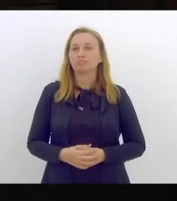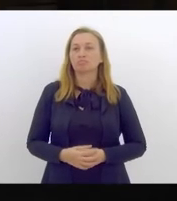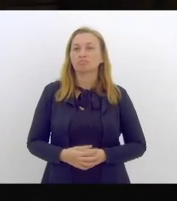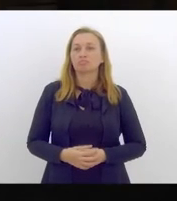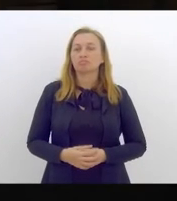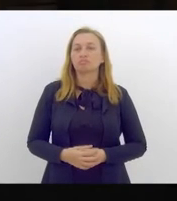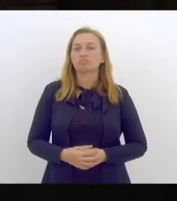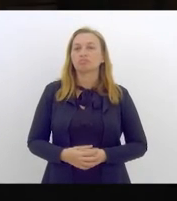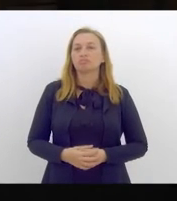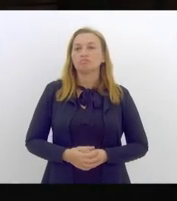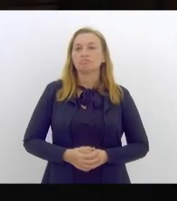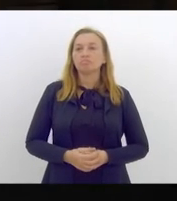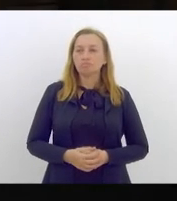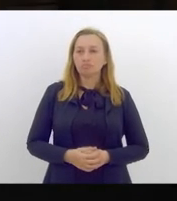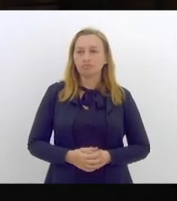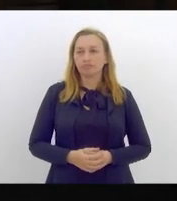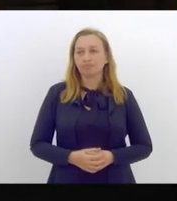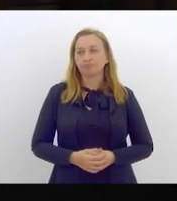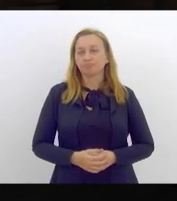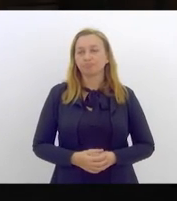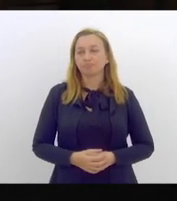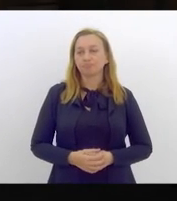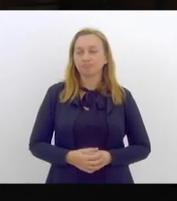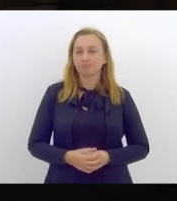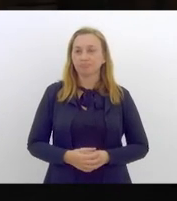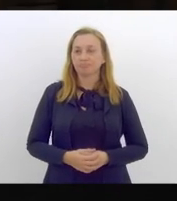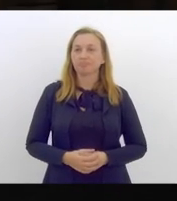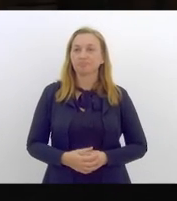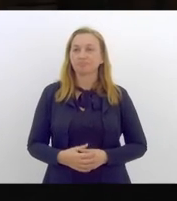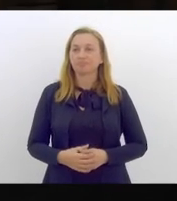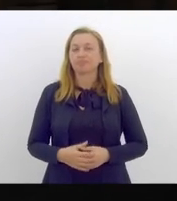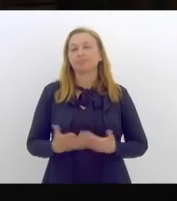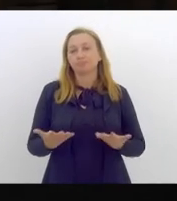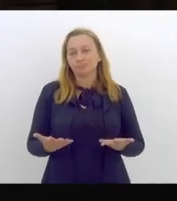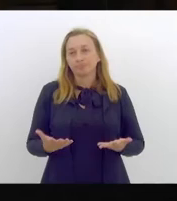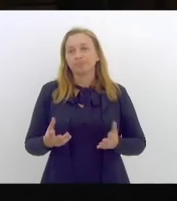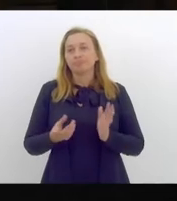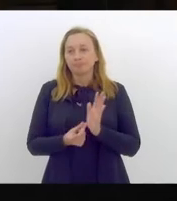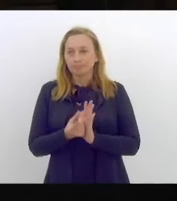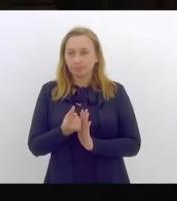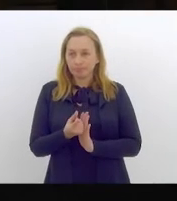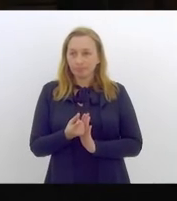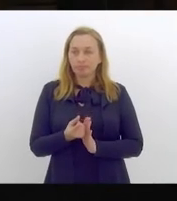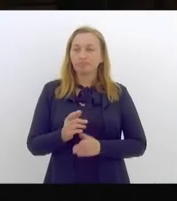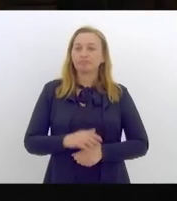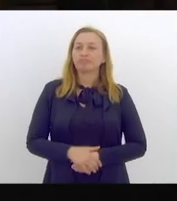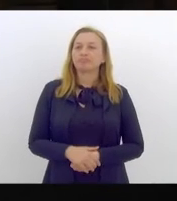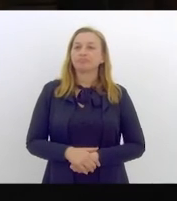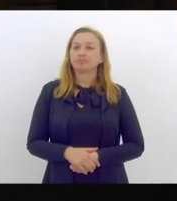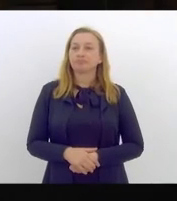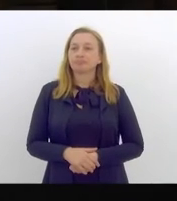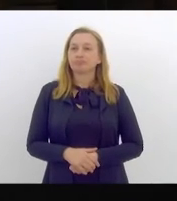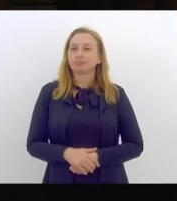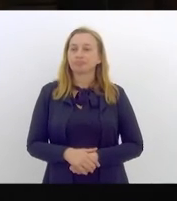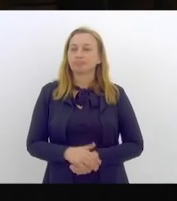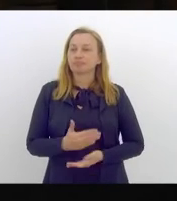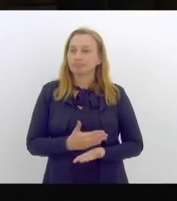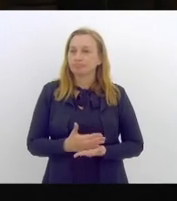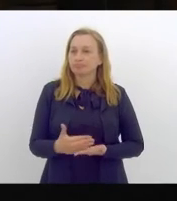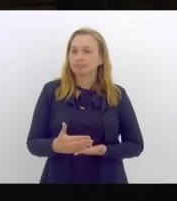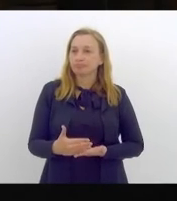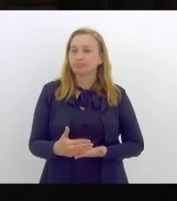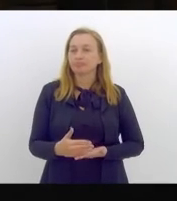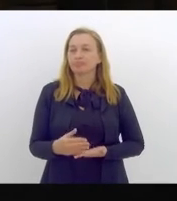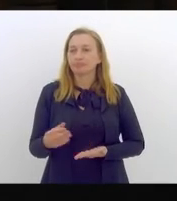contrapartida social, por assim dizer. E é nesse cenário, é esse orçamento que abrigará o início